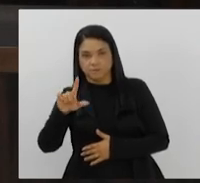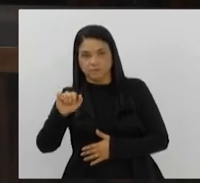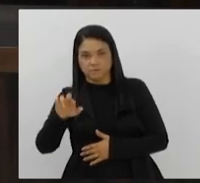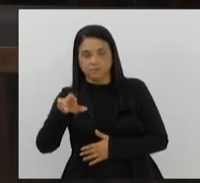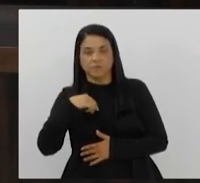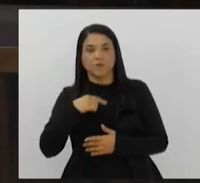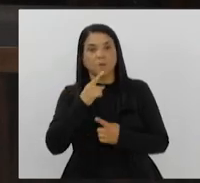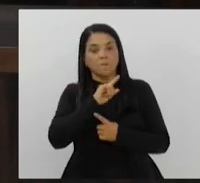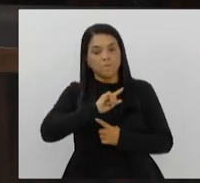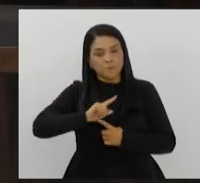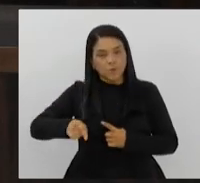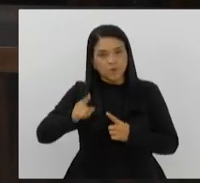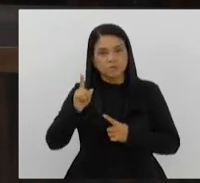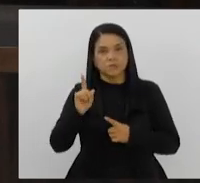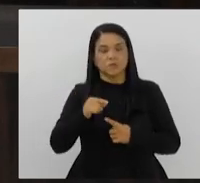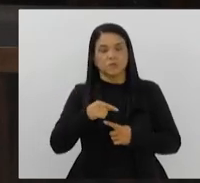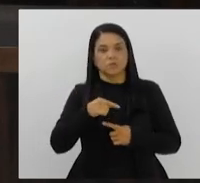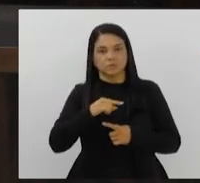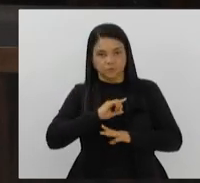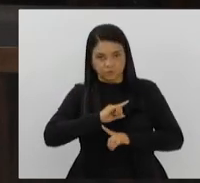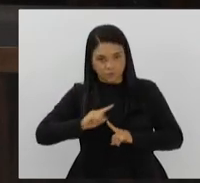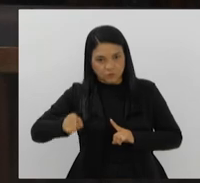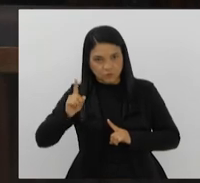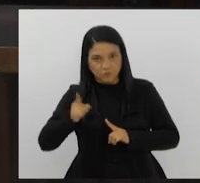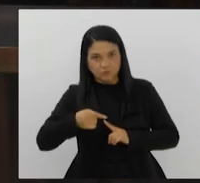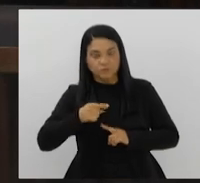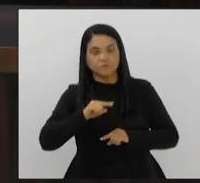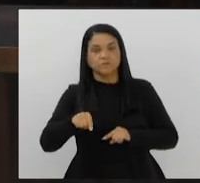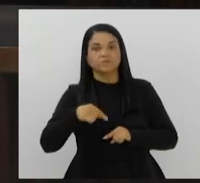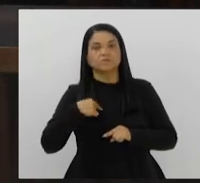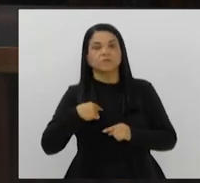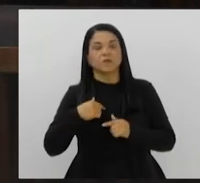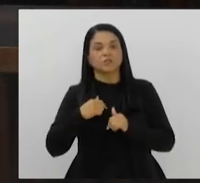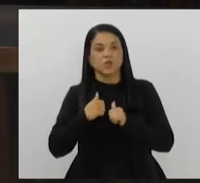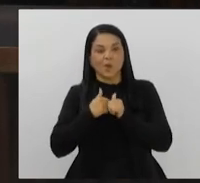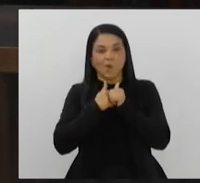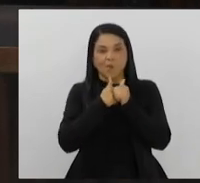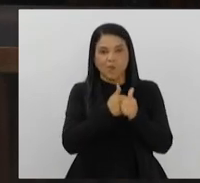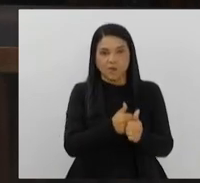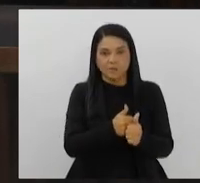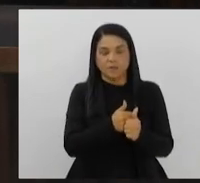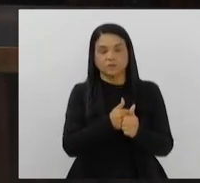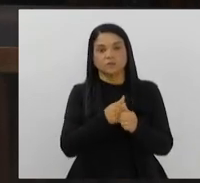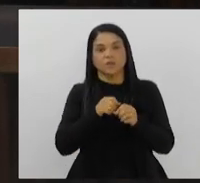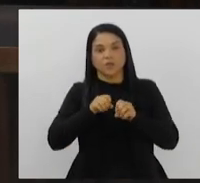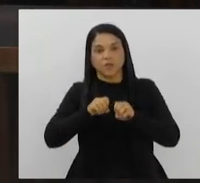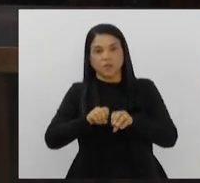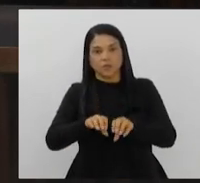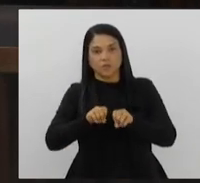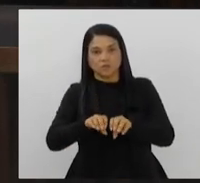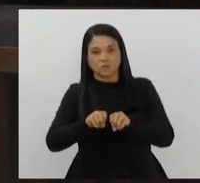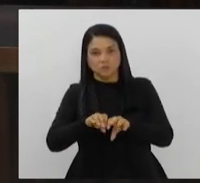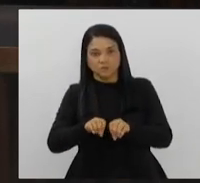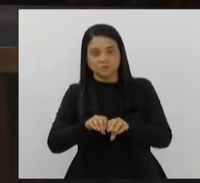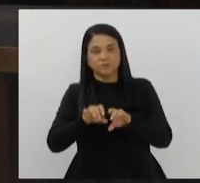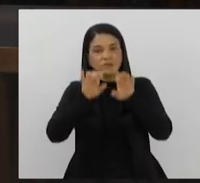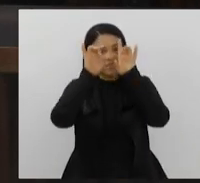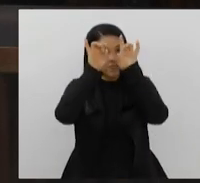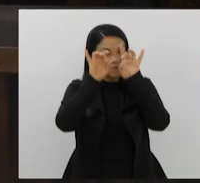proibição de interrupção de acompanhamento educacional